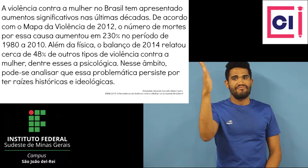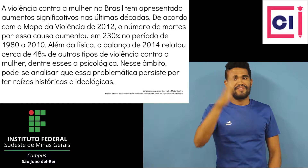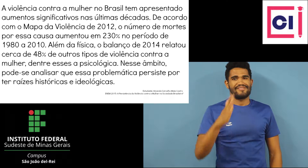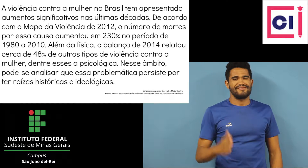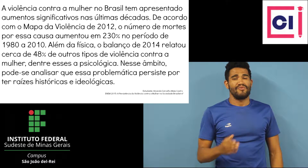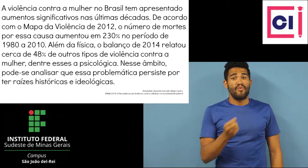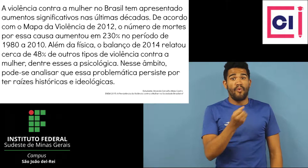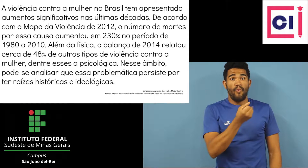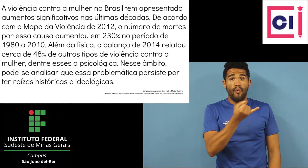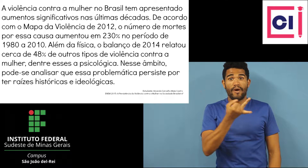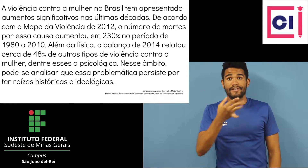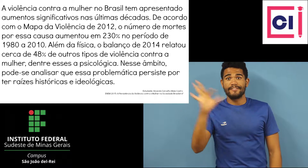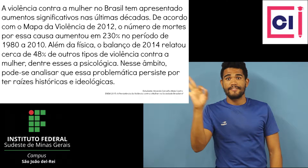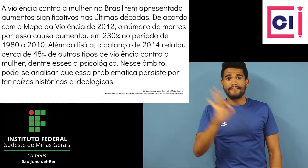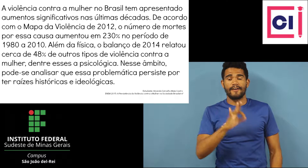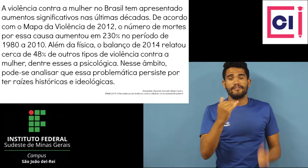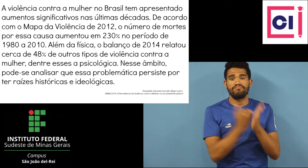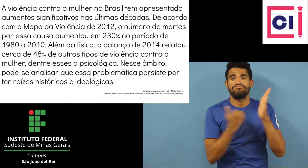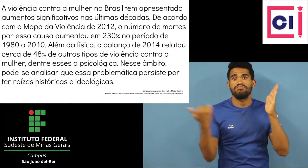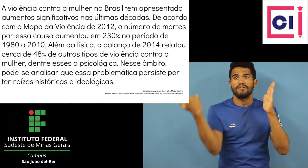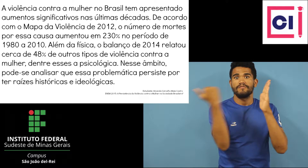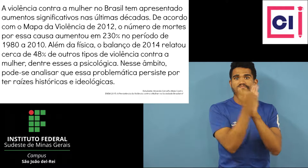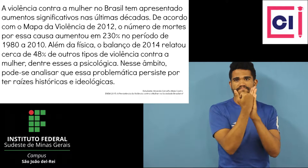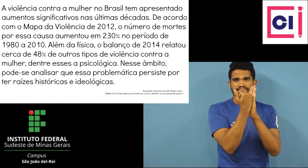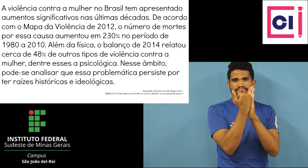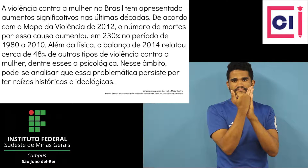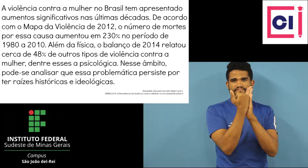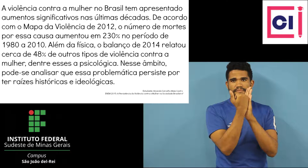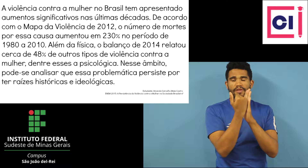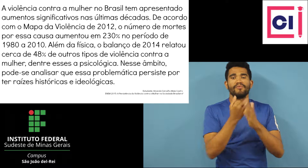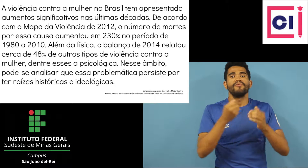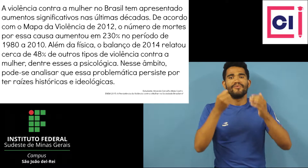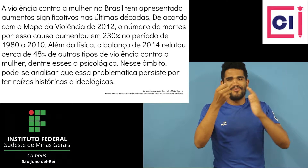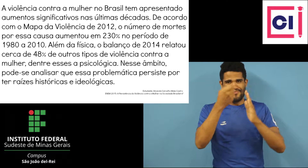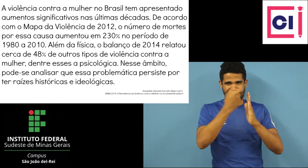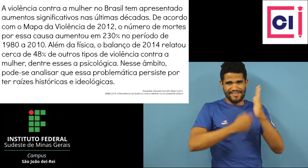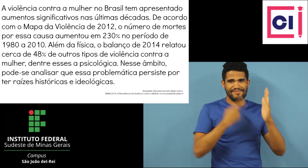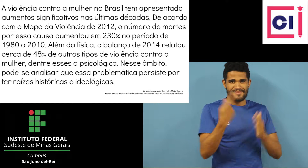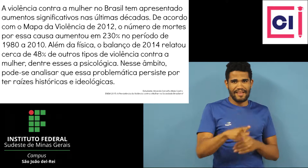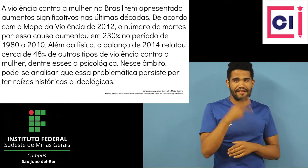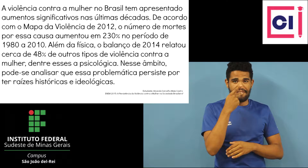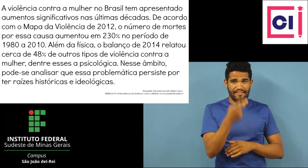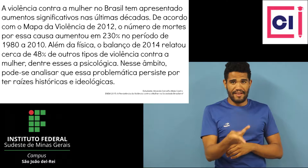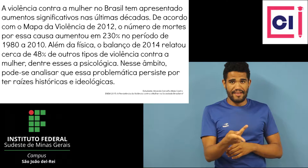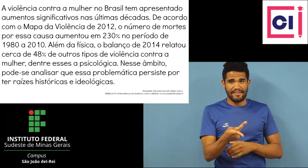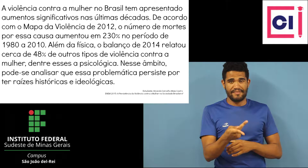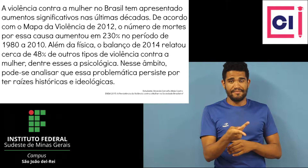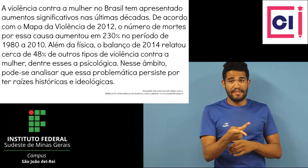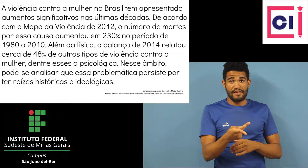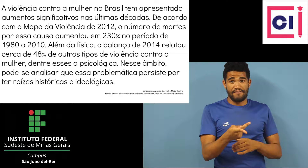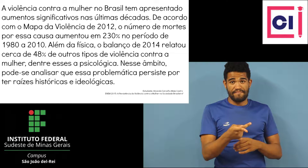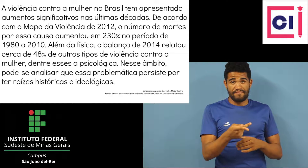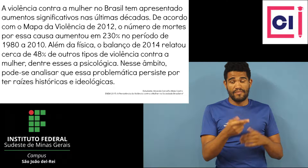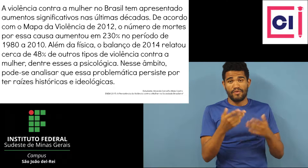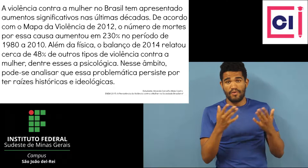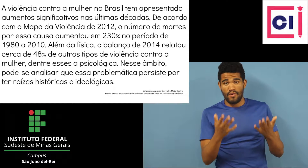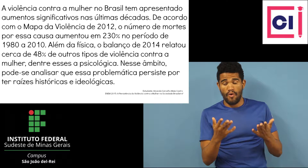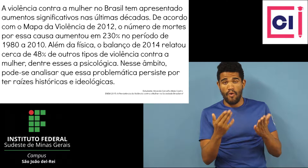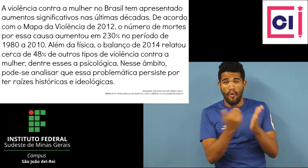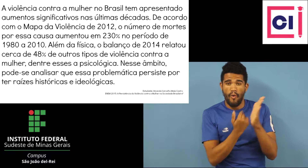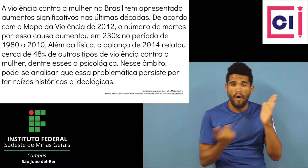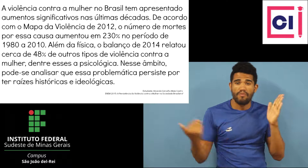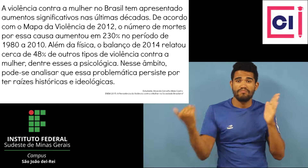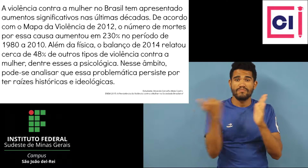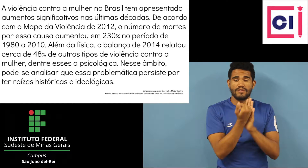violência contra a mulher no Brasil tem apresentado aumentos significativos nas últimas décadas. Ela começa o texto dela dizendo, com uma afirmação,